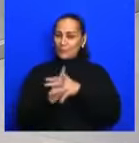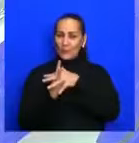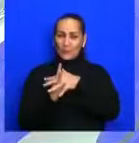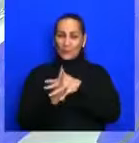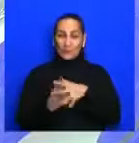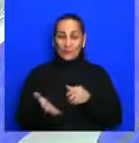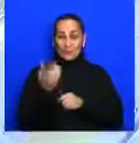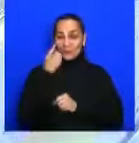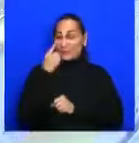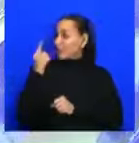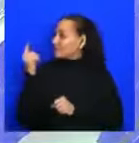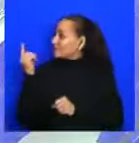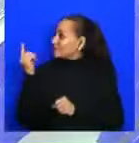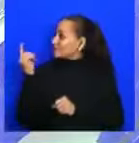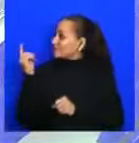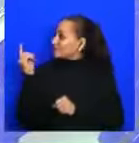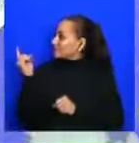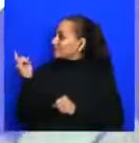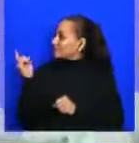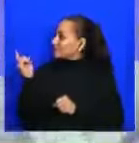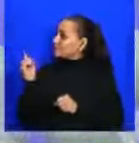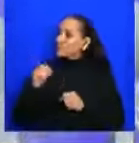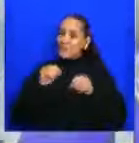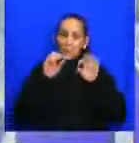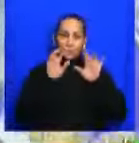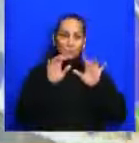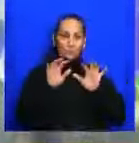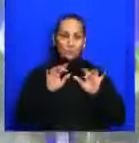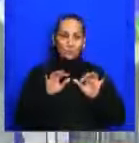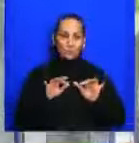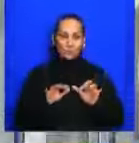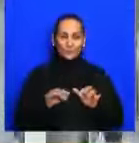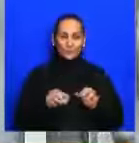Bolas posicionadas. Valendo a quina.